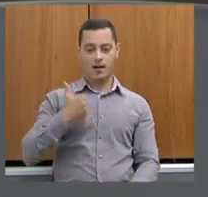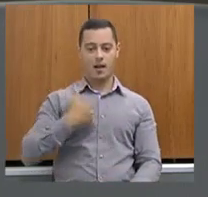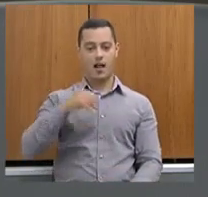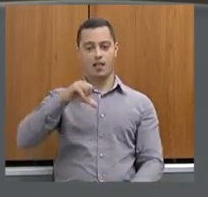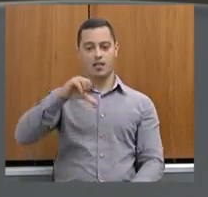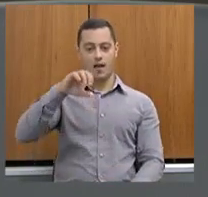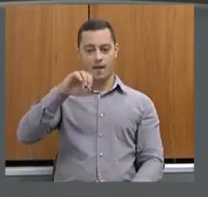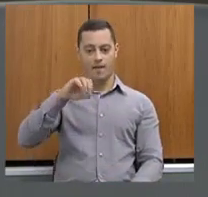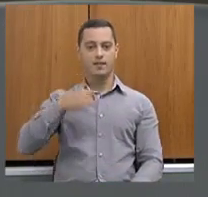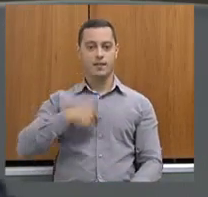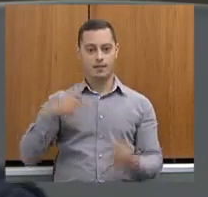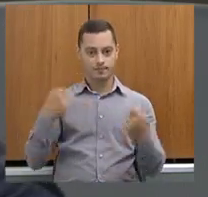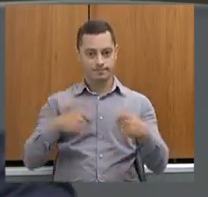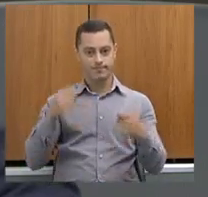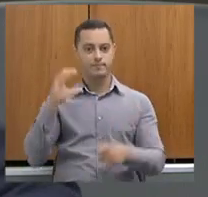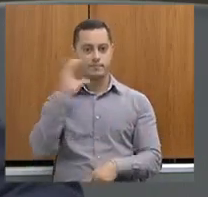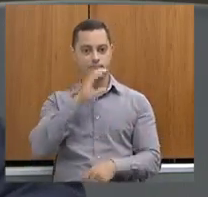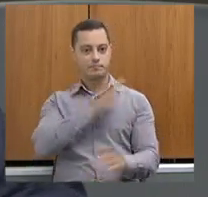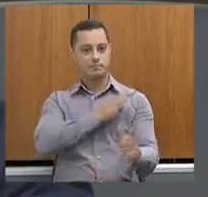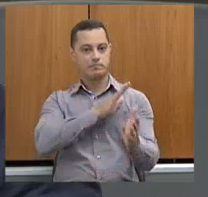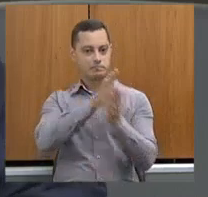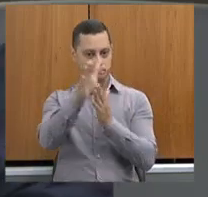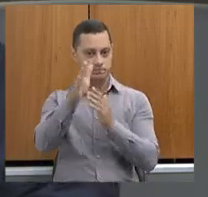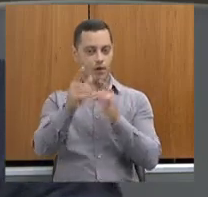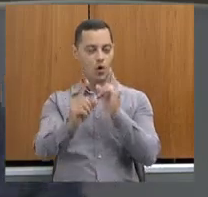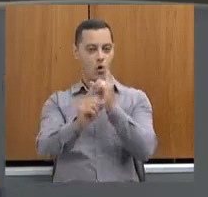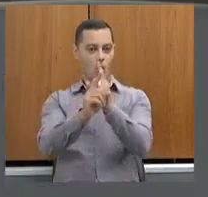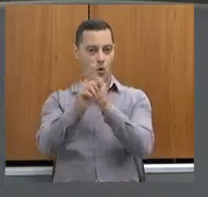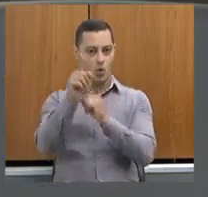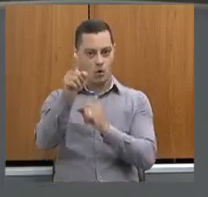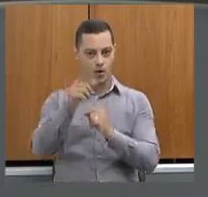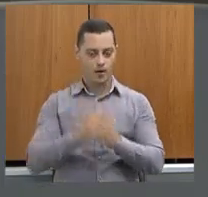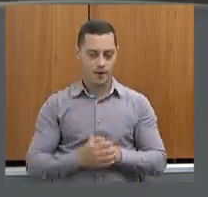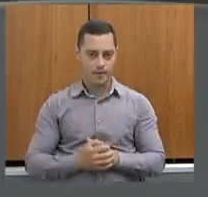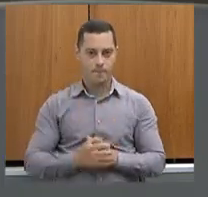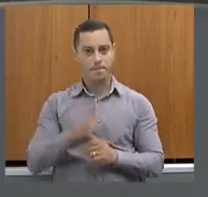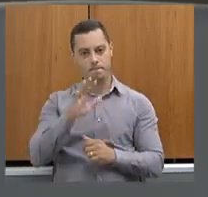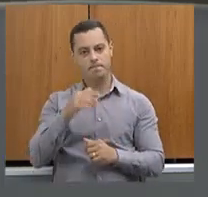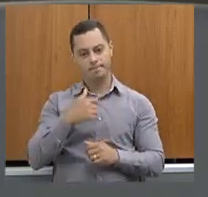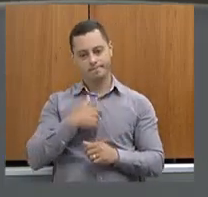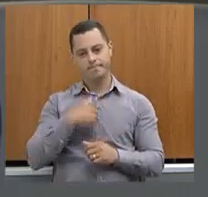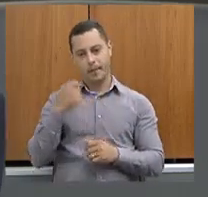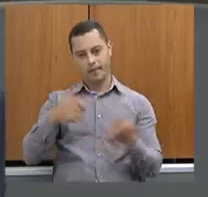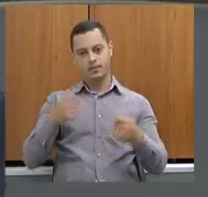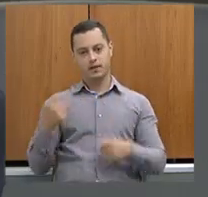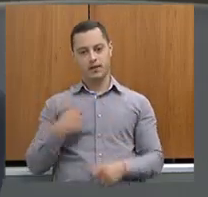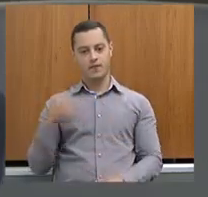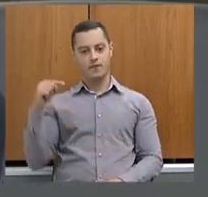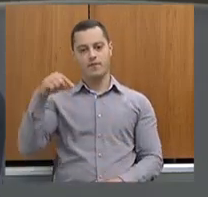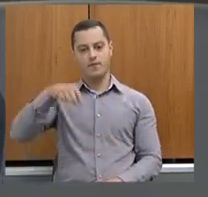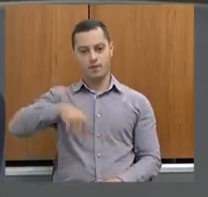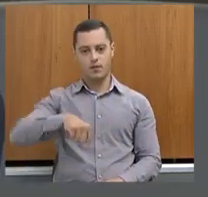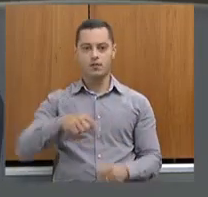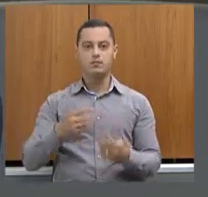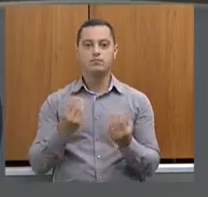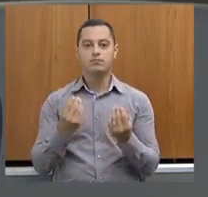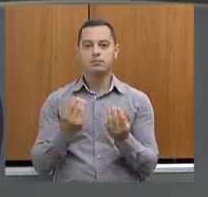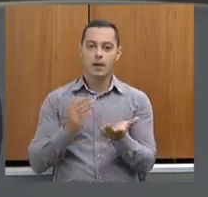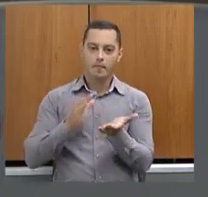a estrada agora como faço toda semana mas eu não poderia deixar de subir aqui para parabenizar